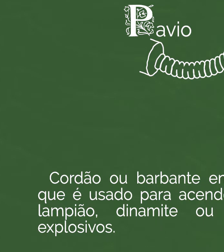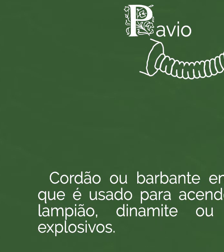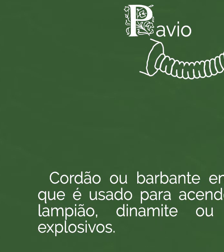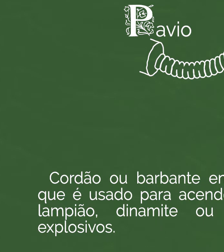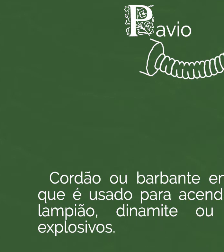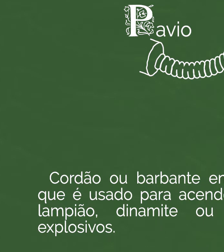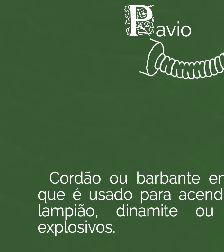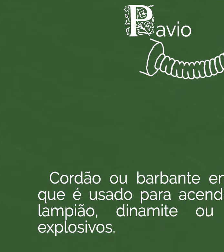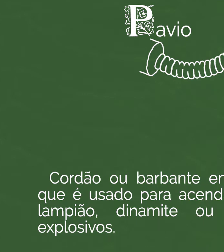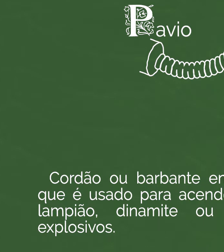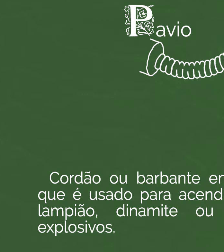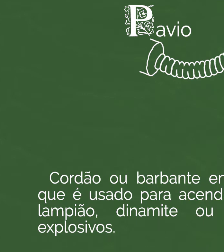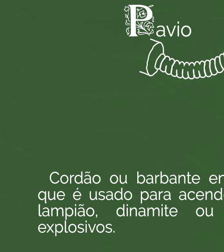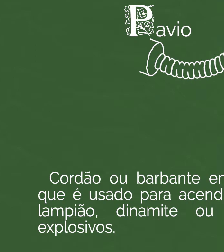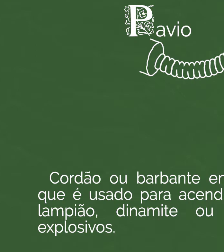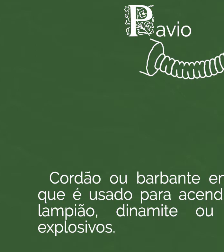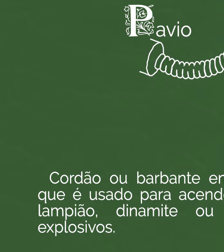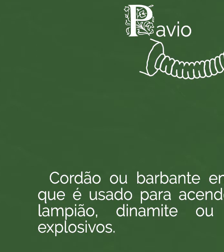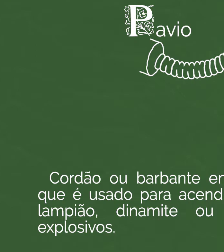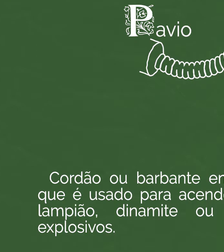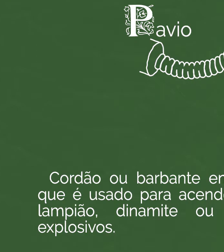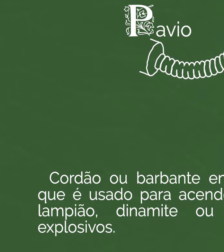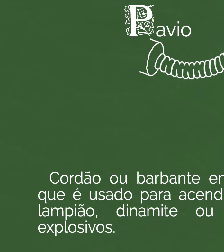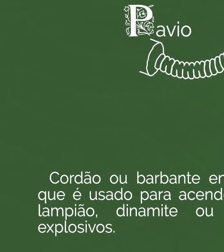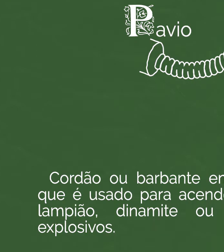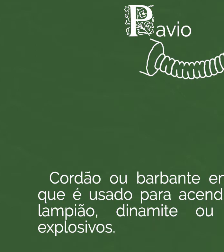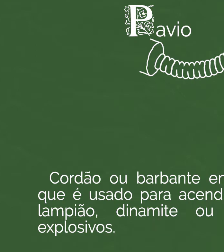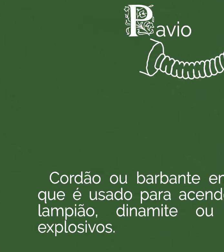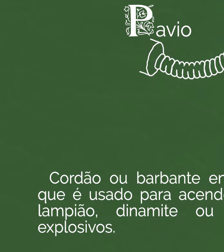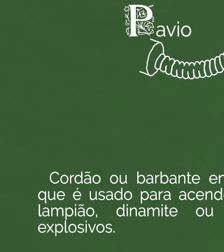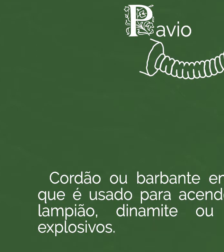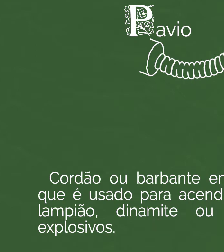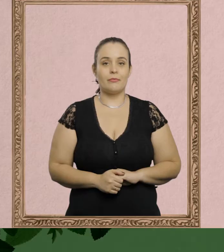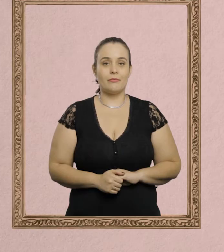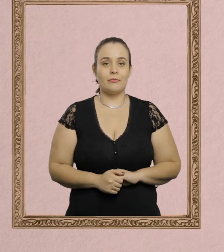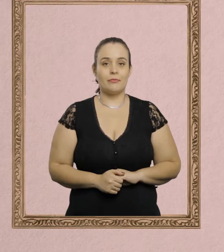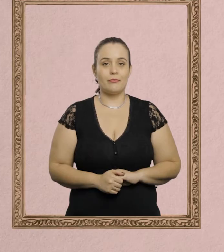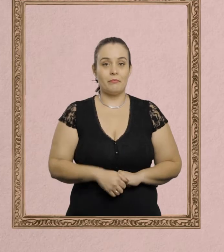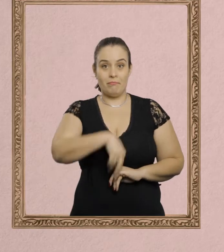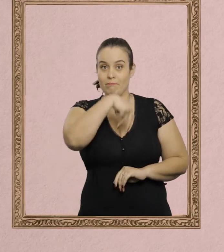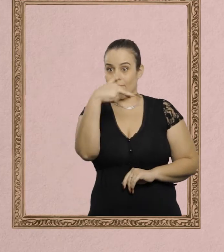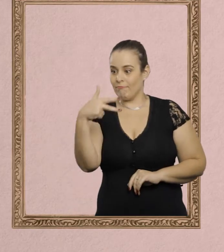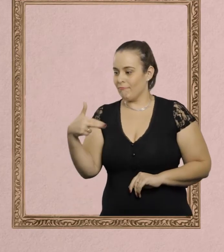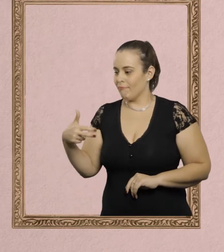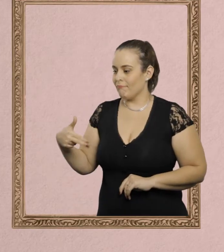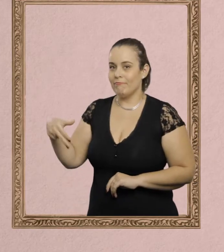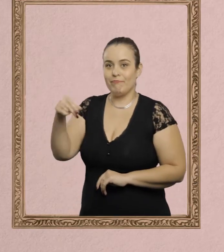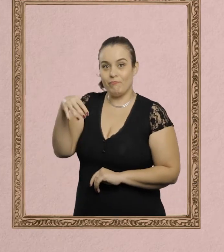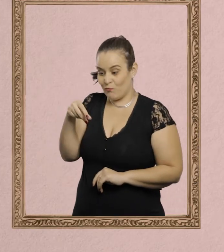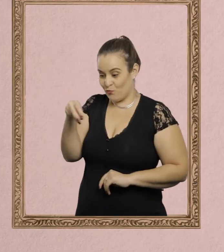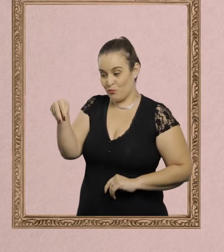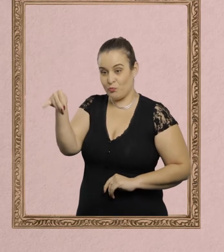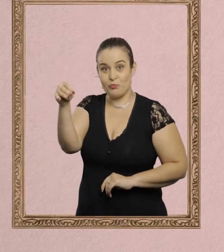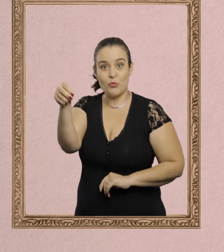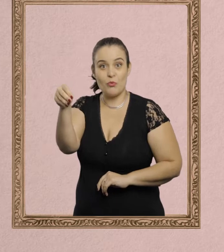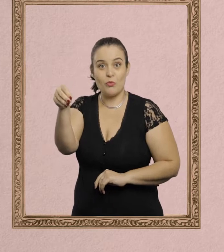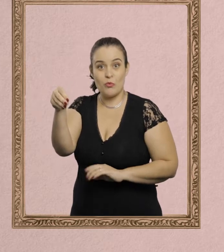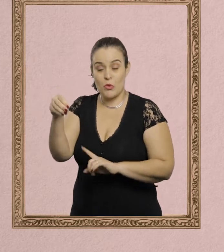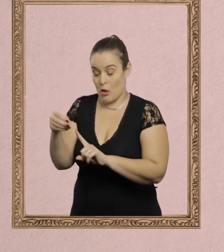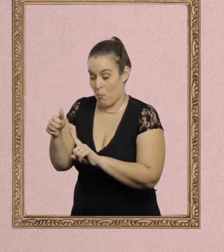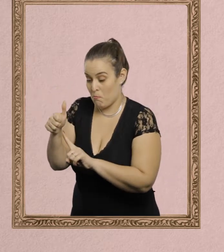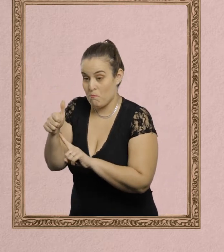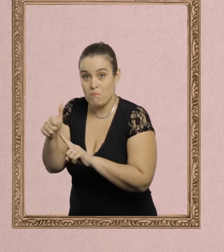vela, lampião, dinamite ou outros explosivos. Ele correu para o depósito de